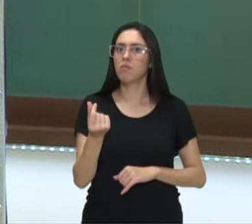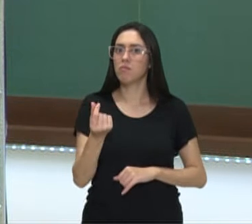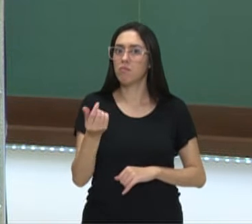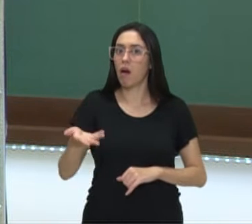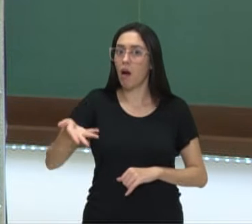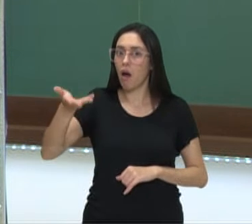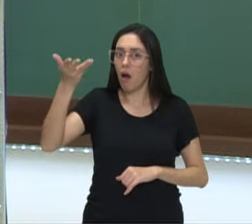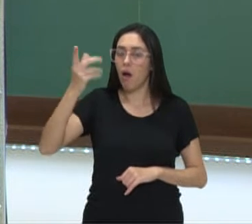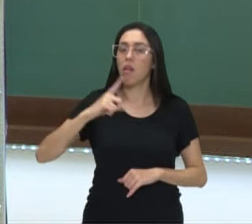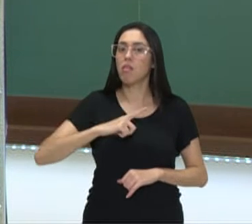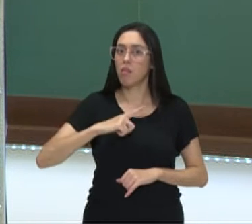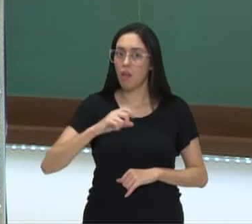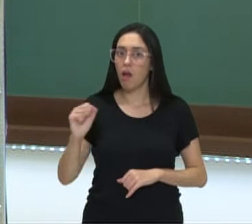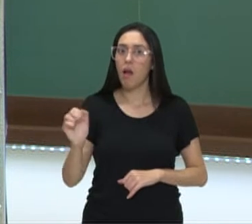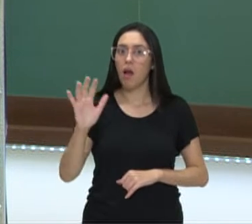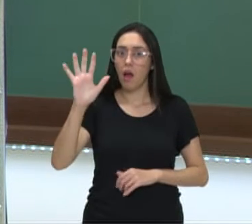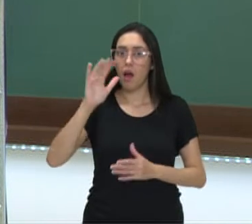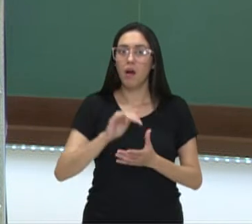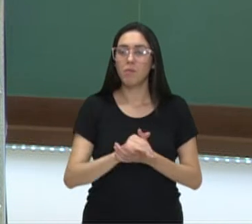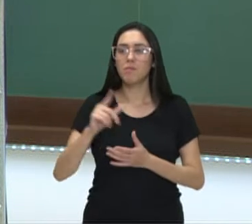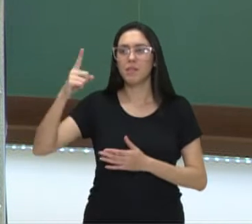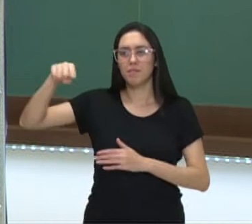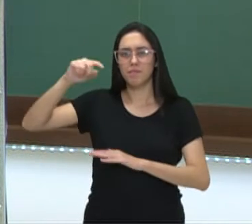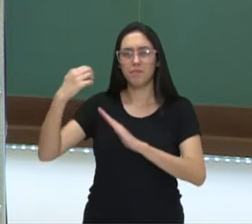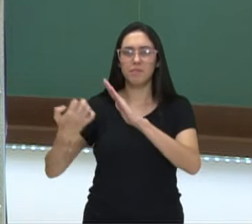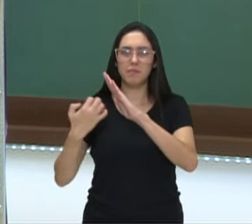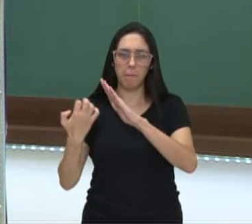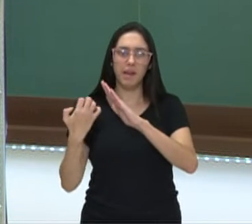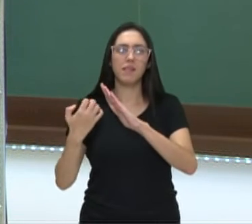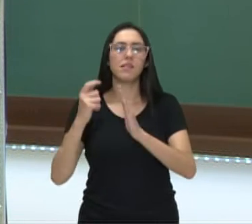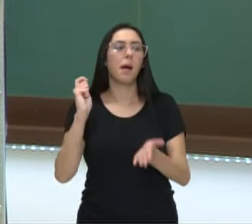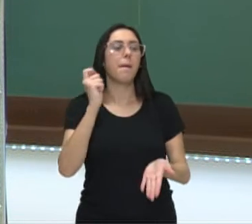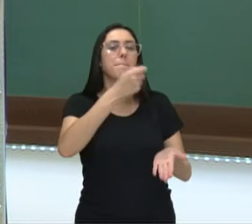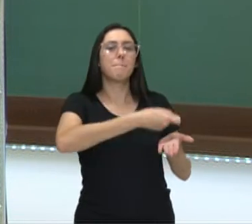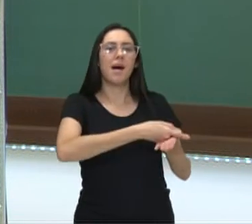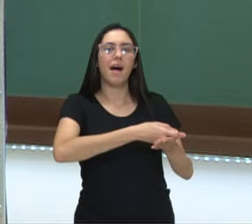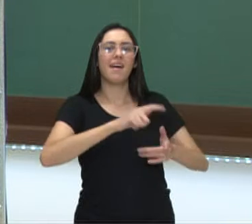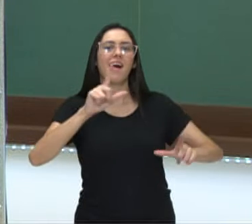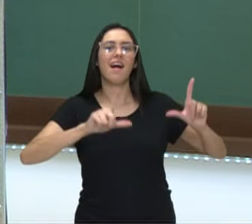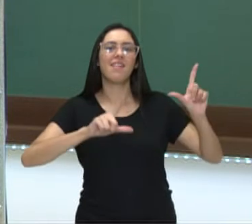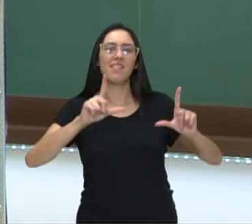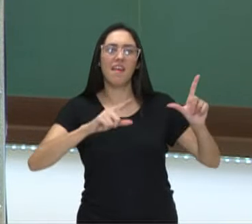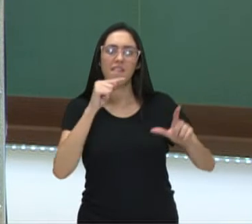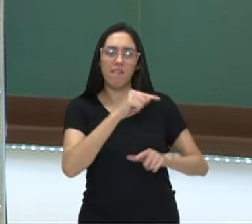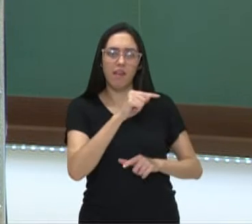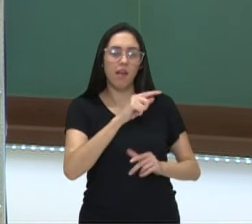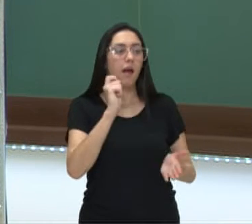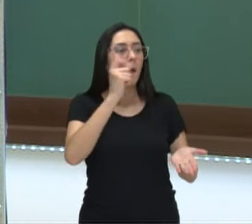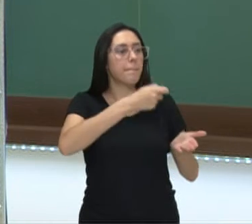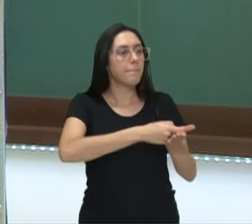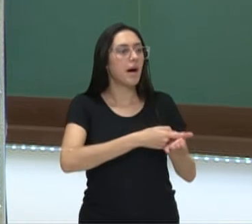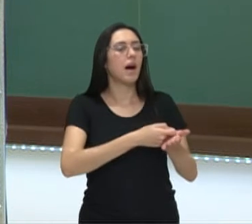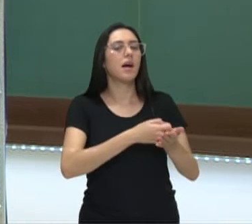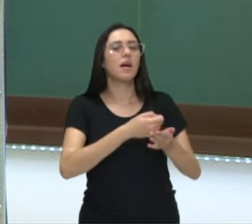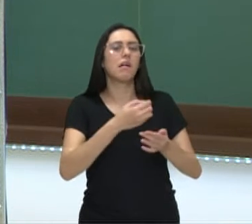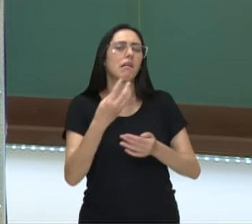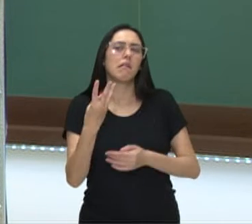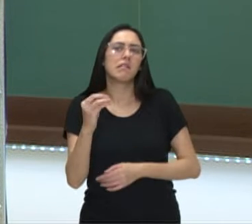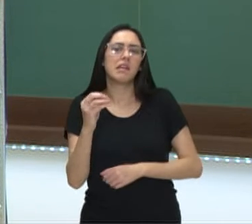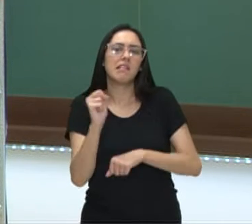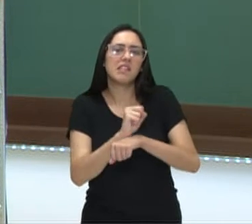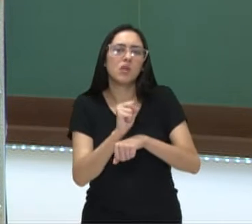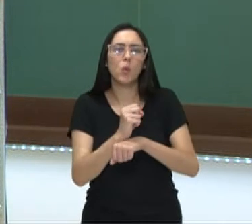as empresas que vão anunciar na televisão, elas pagam por frações de minutos, sejam 30 segundos,